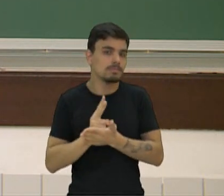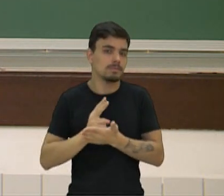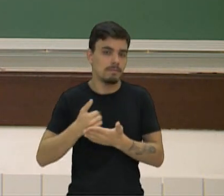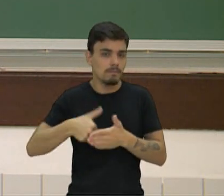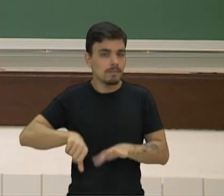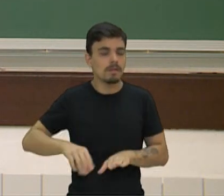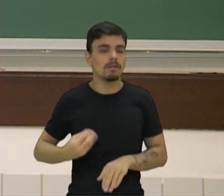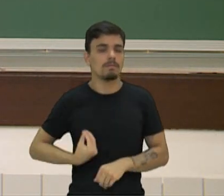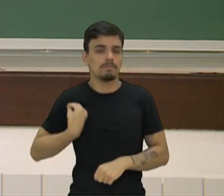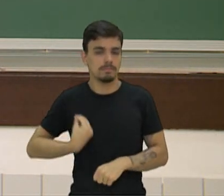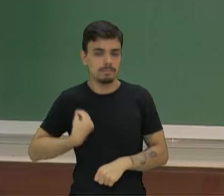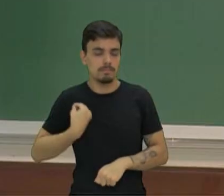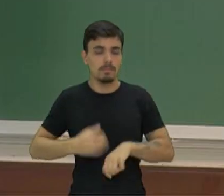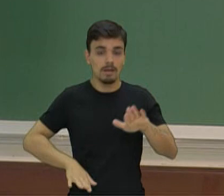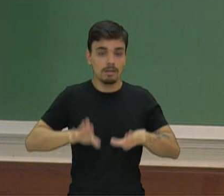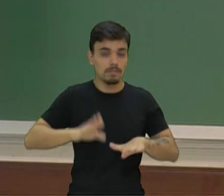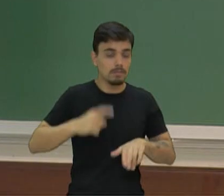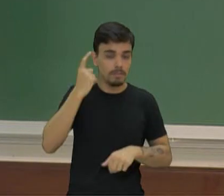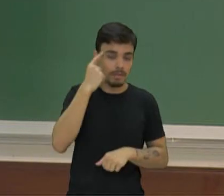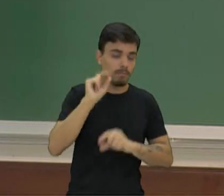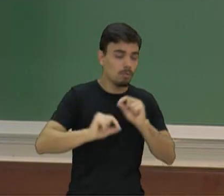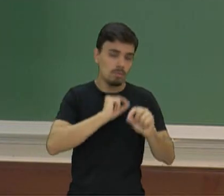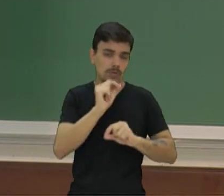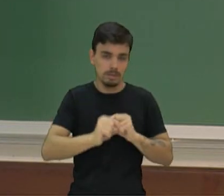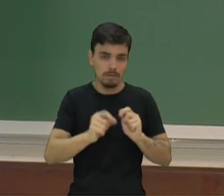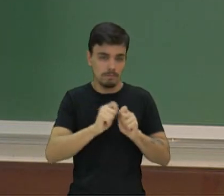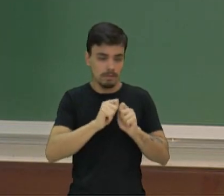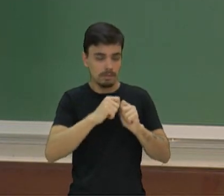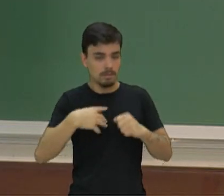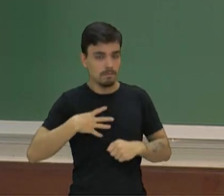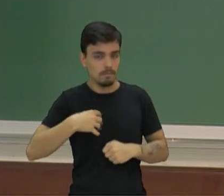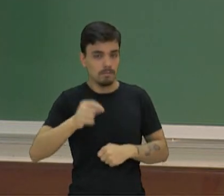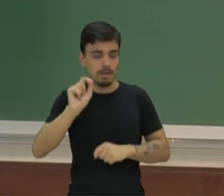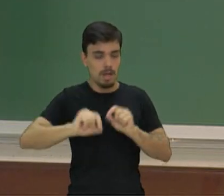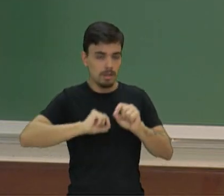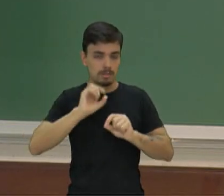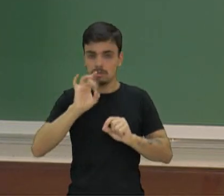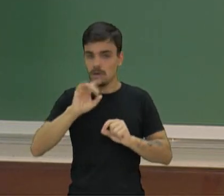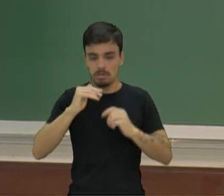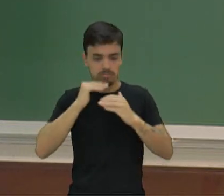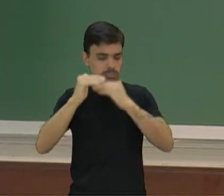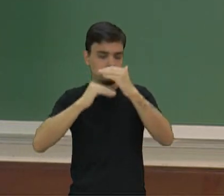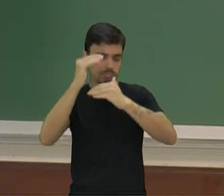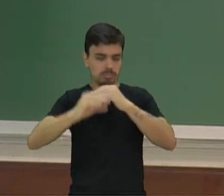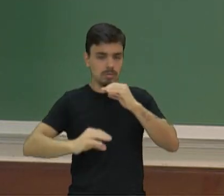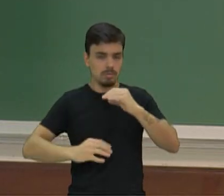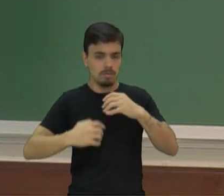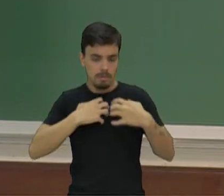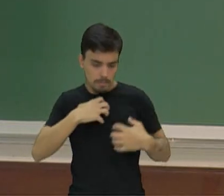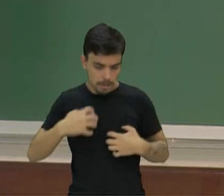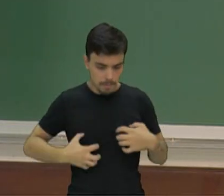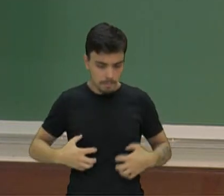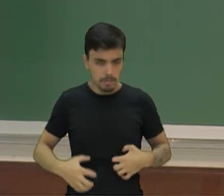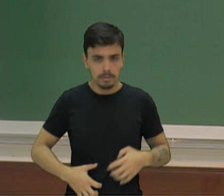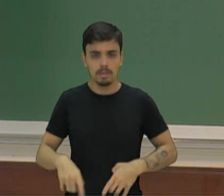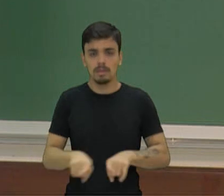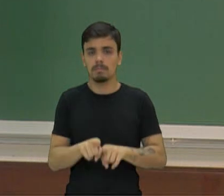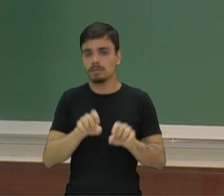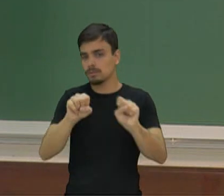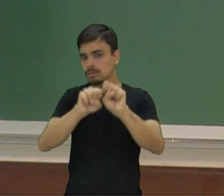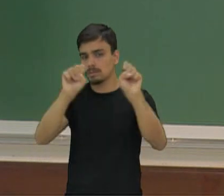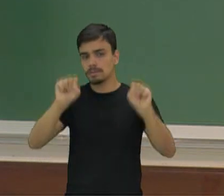pensava-se que gerar um filho bastava simplesmente desenvolver os órgãos, os sistemas todos lá